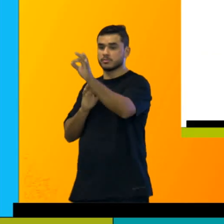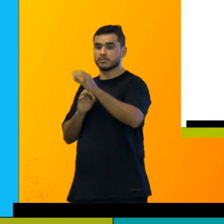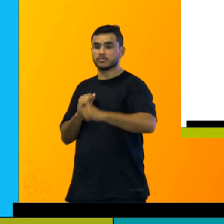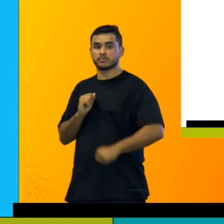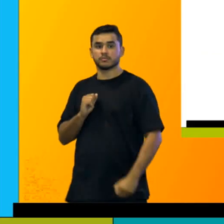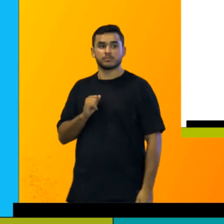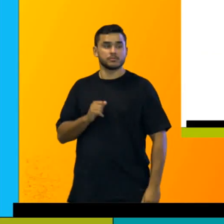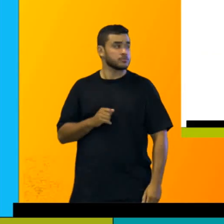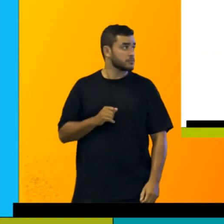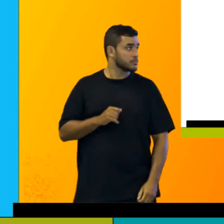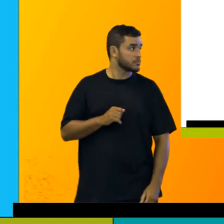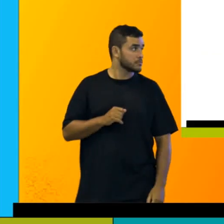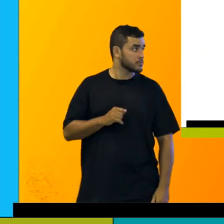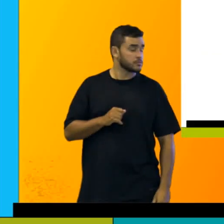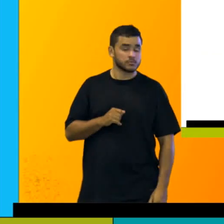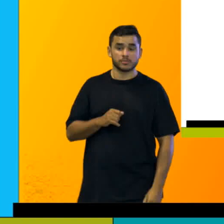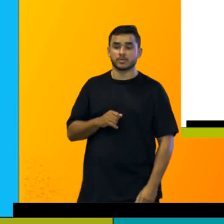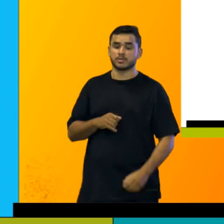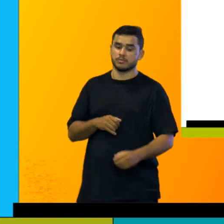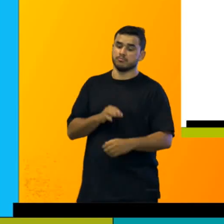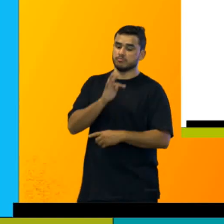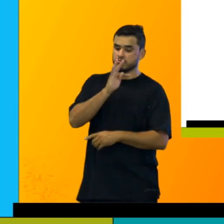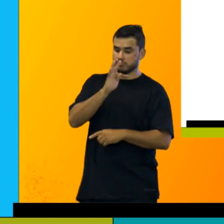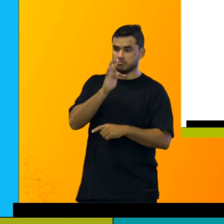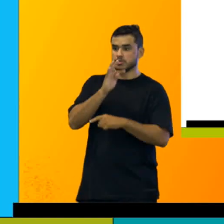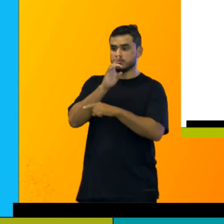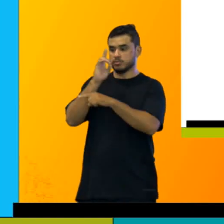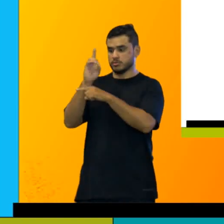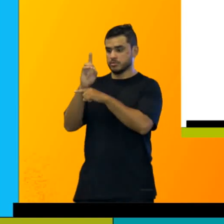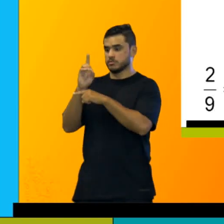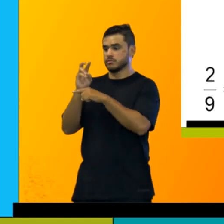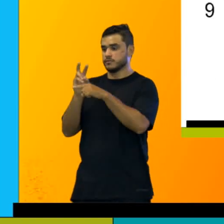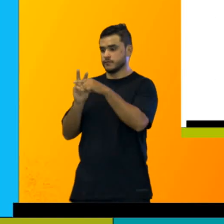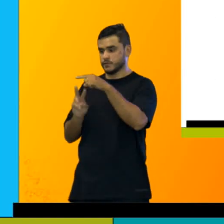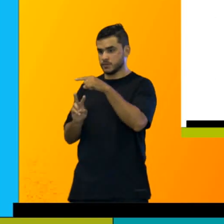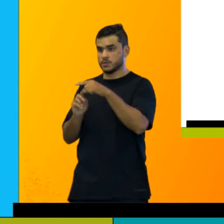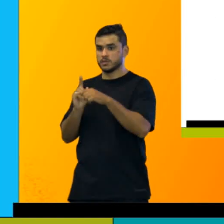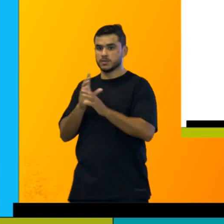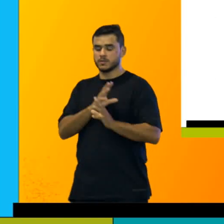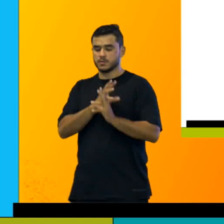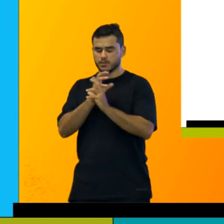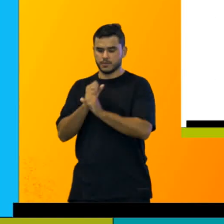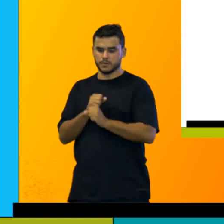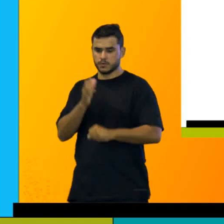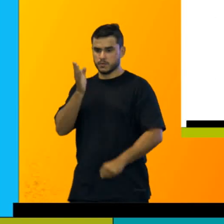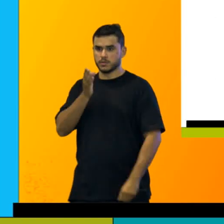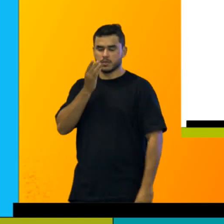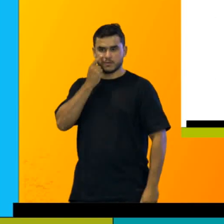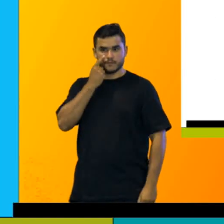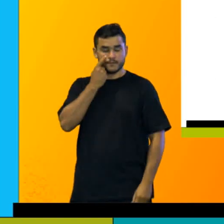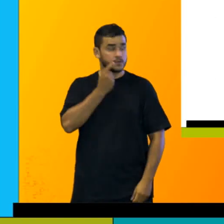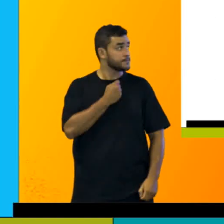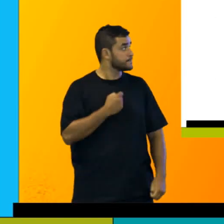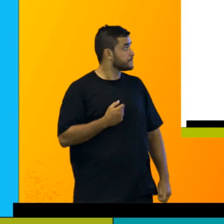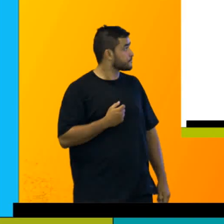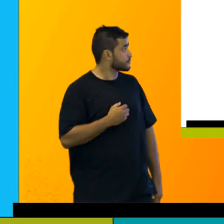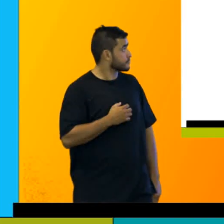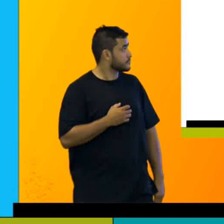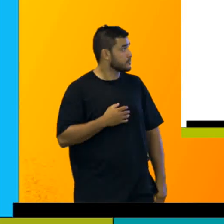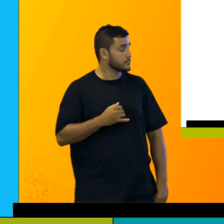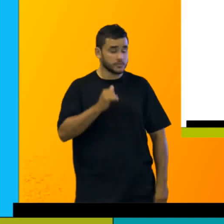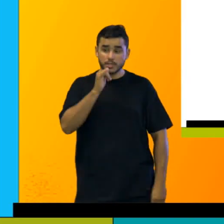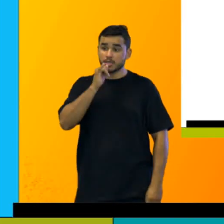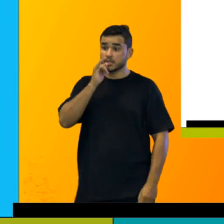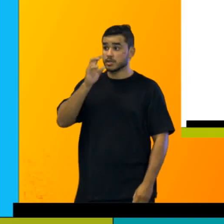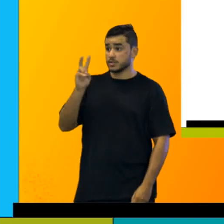a distância dividido pela velocidade, eu vou comparar cada um, ó, em termos de fração. Aí eu peguei ali a segunda-feira, ó.